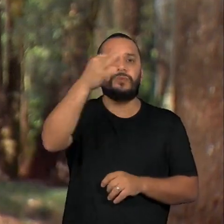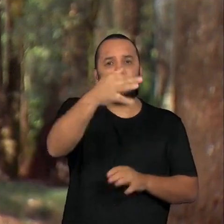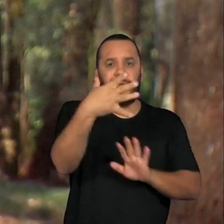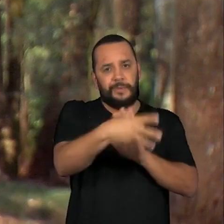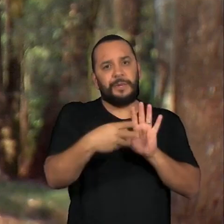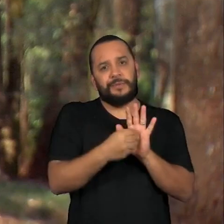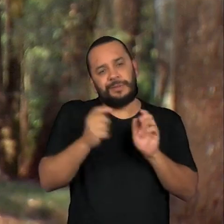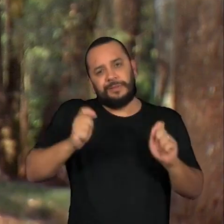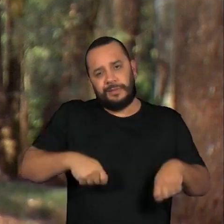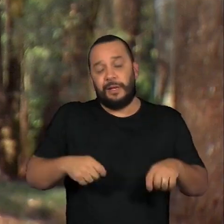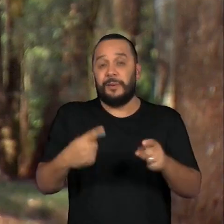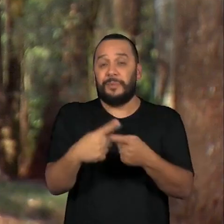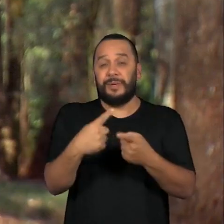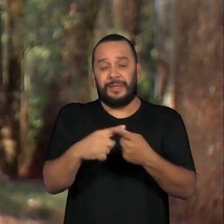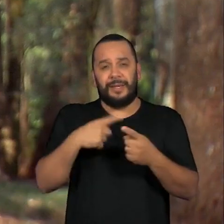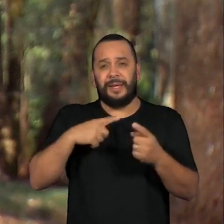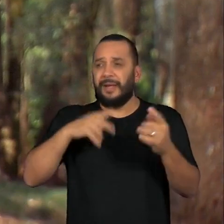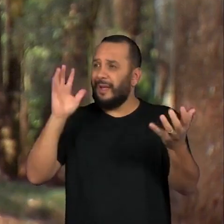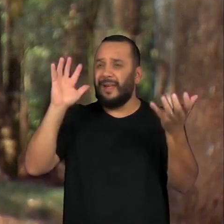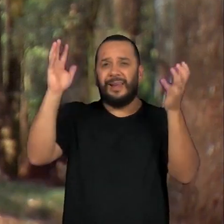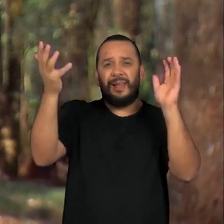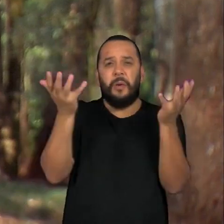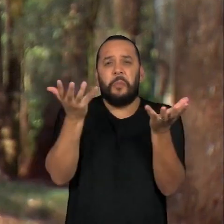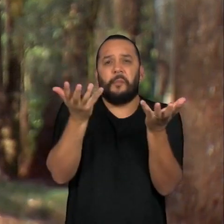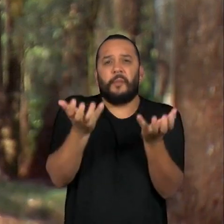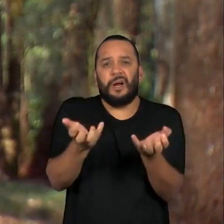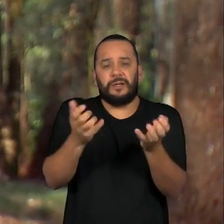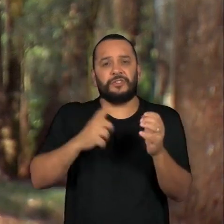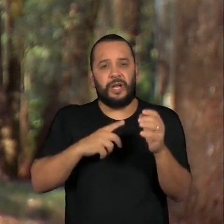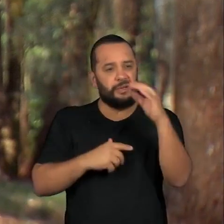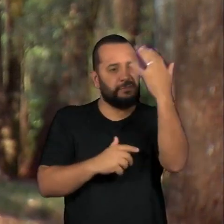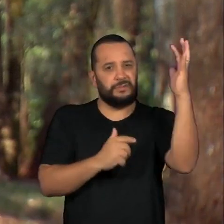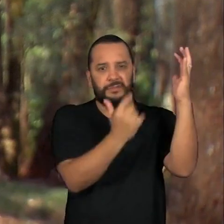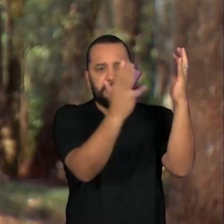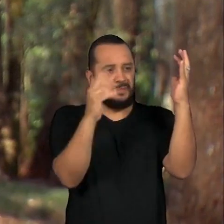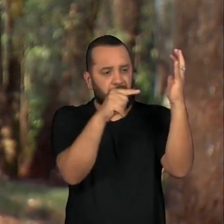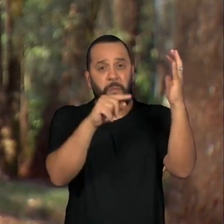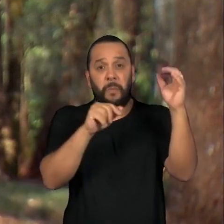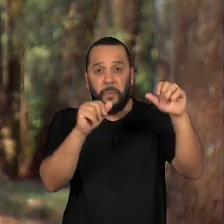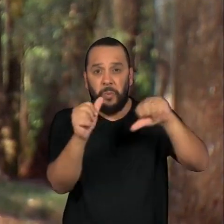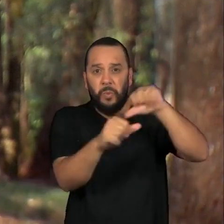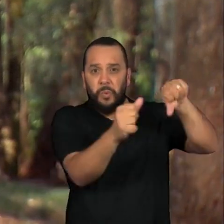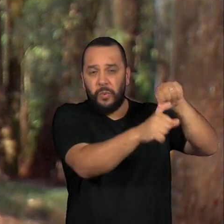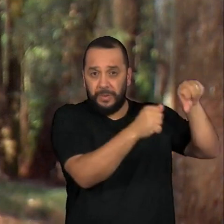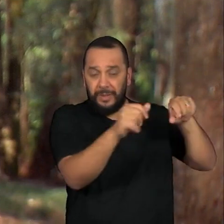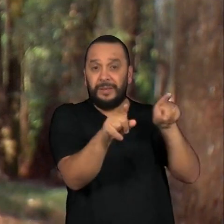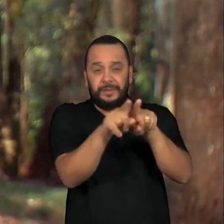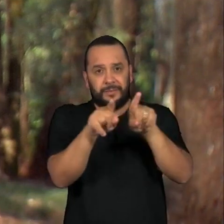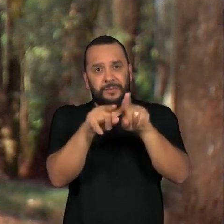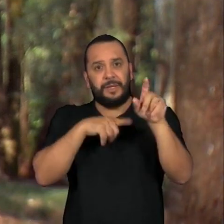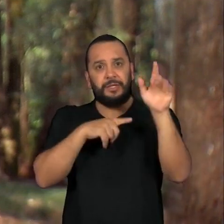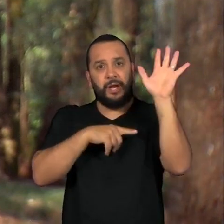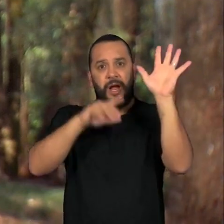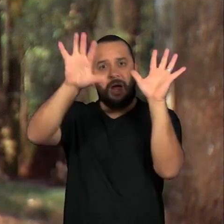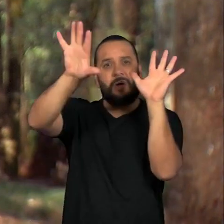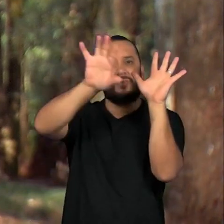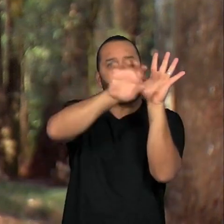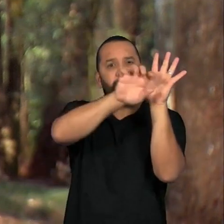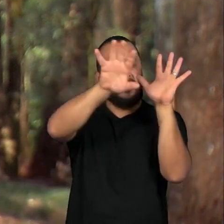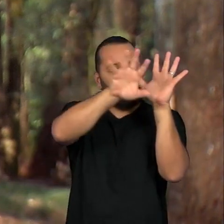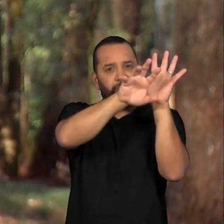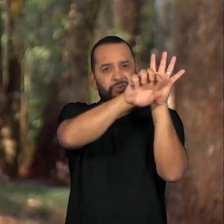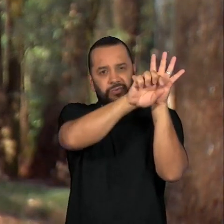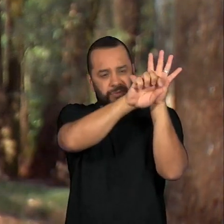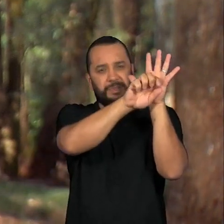seco deve alterar o tipo de vegetação e a capacidade de absorver carbono da atmosfera vai diminuir. Essas